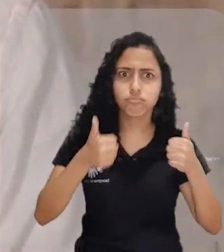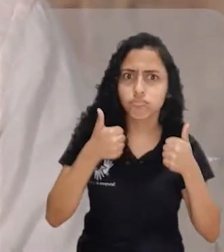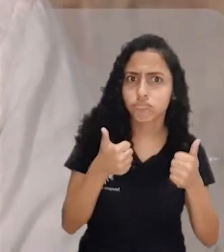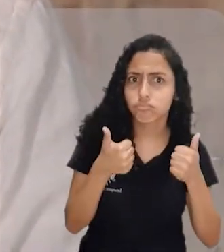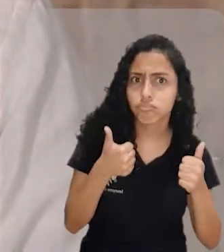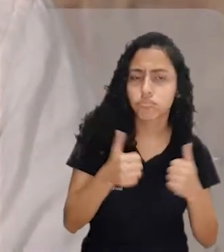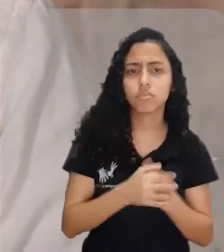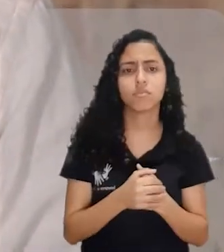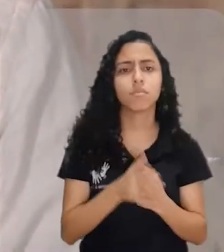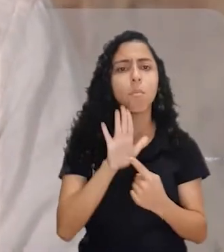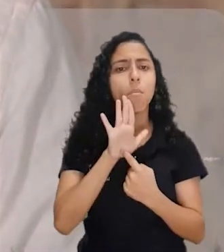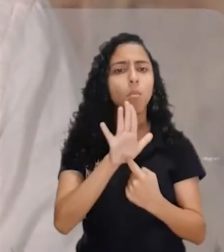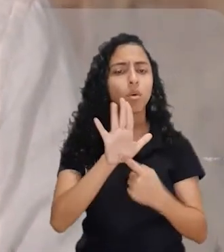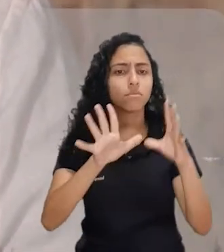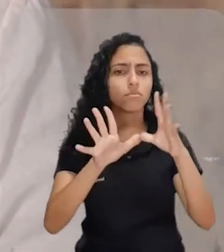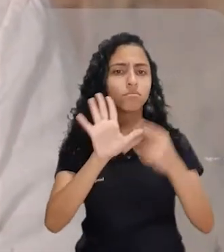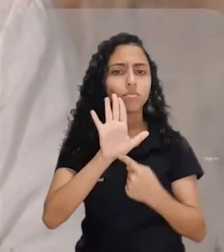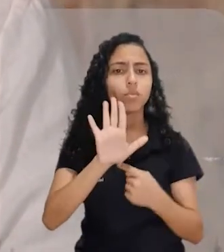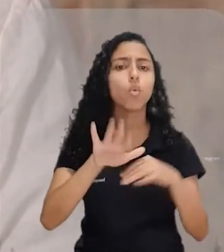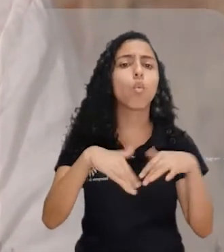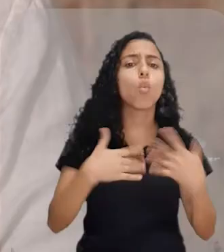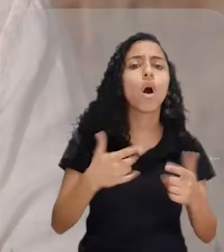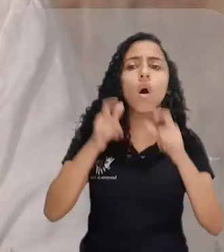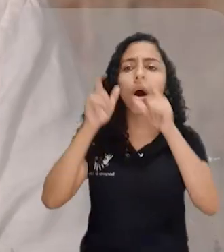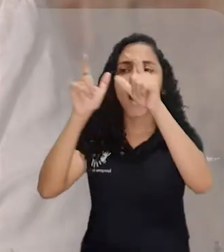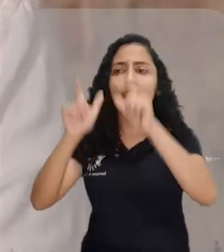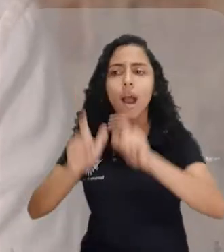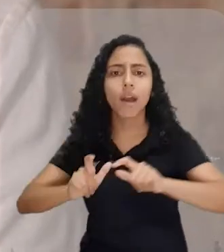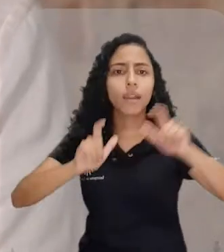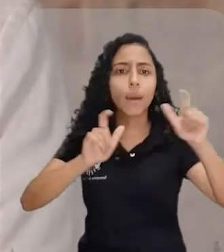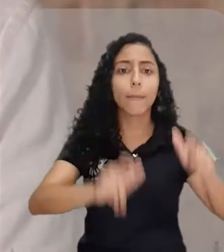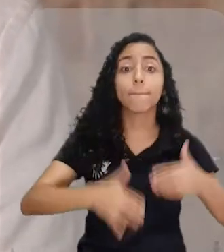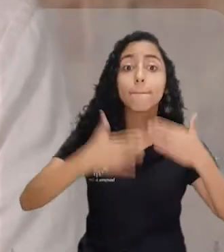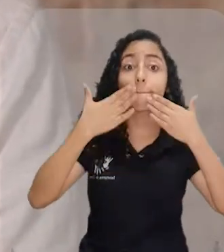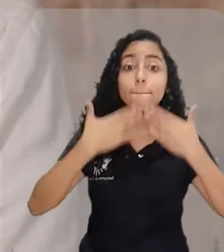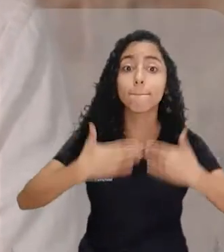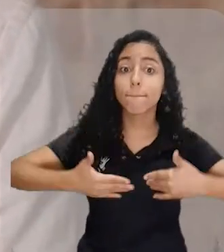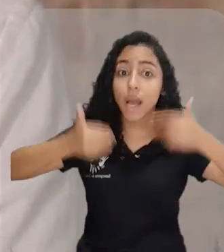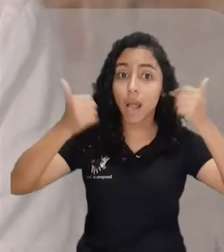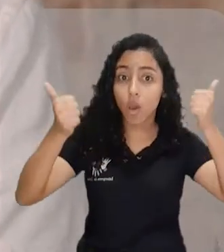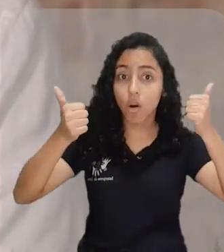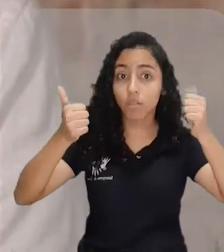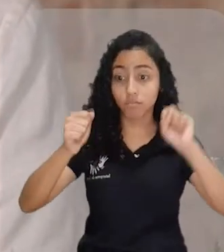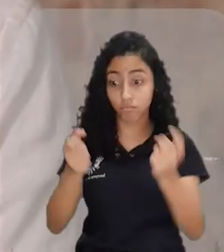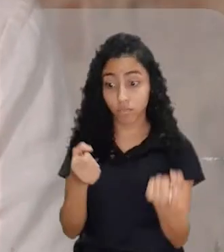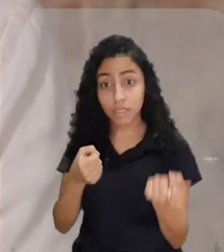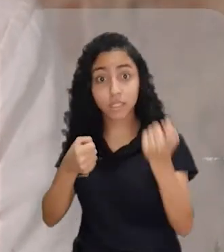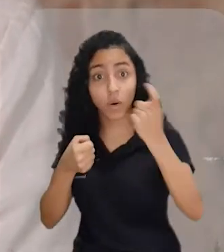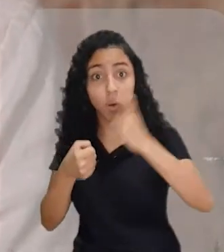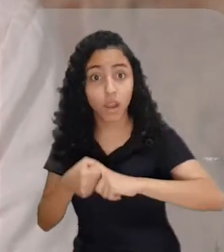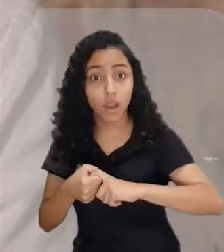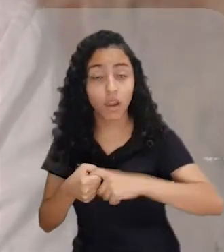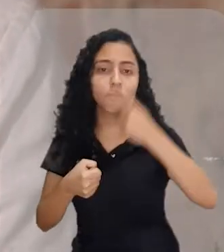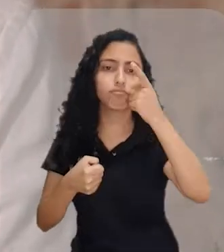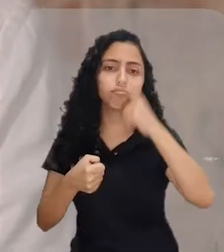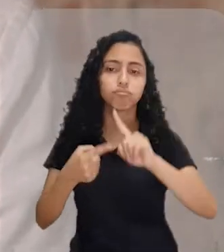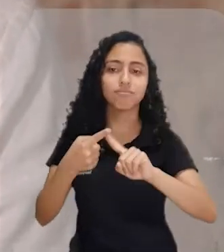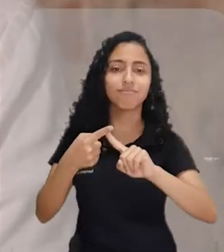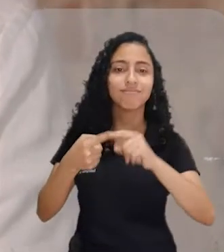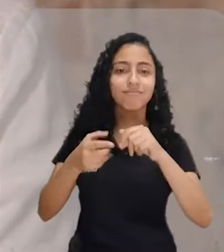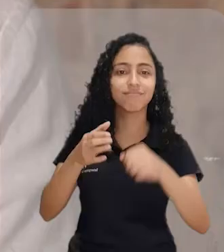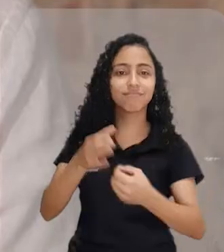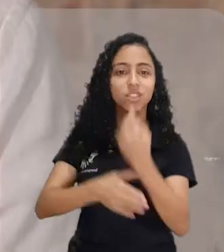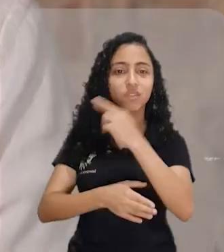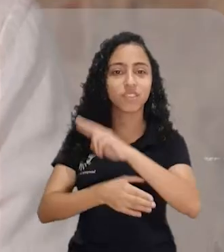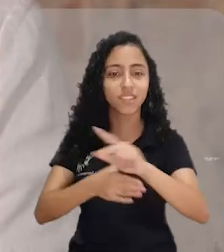modelo otimizado. Então, ele vai mostrar no mapa quais seriam as áreas, né, ideais que, se eu restaurar, eu vou ter